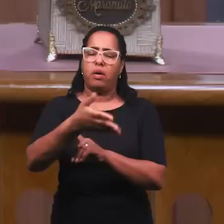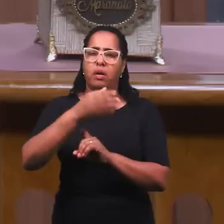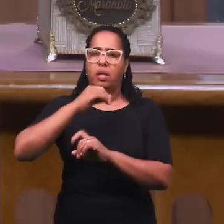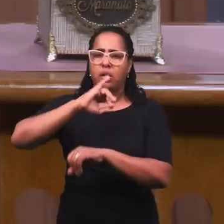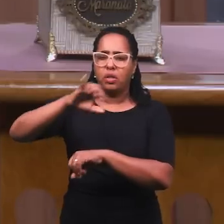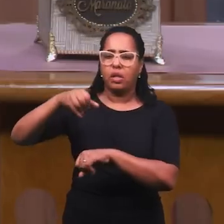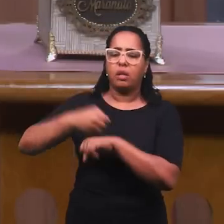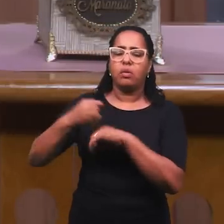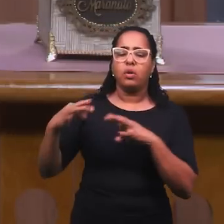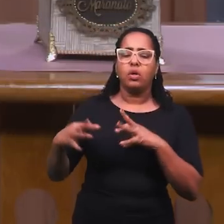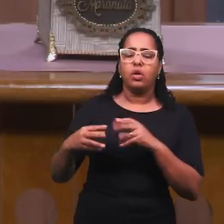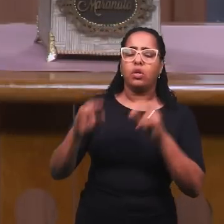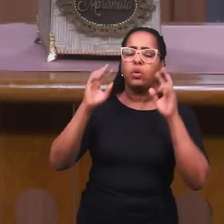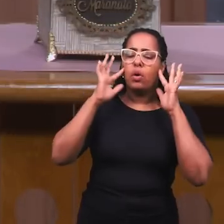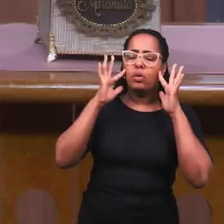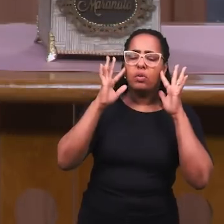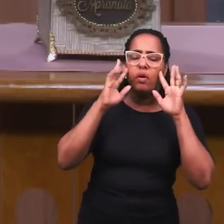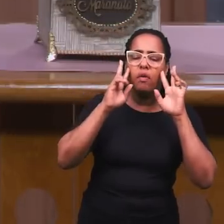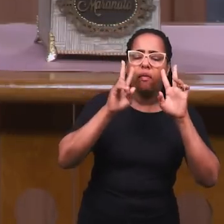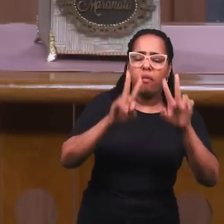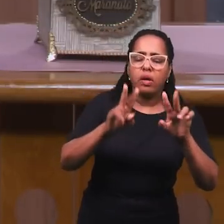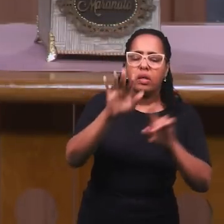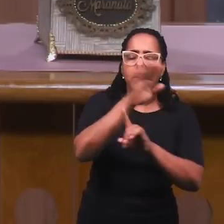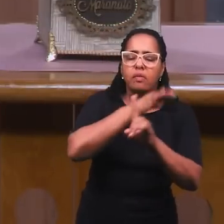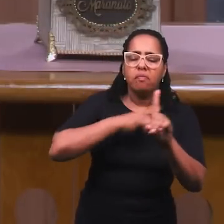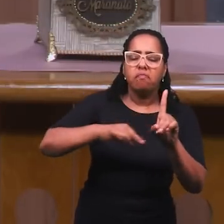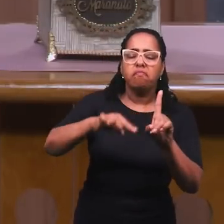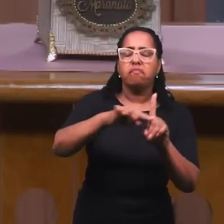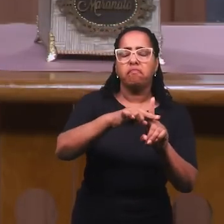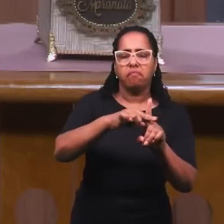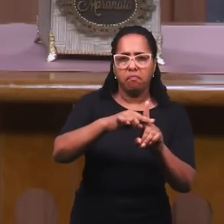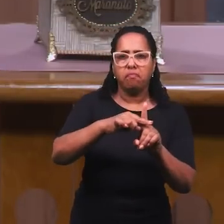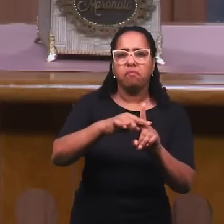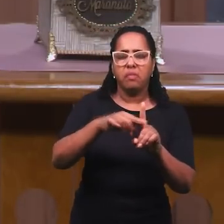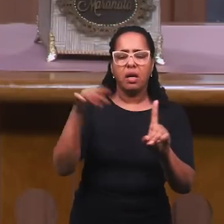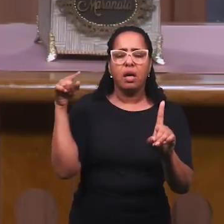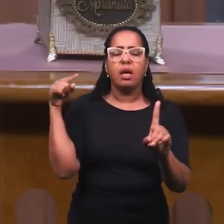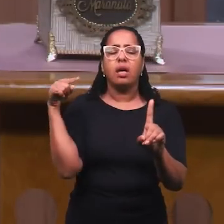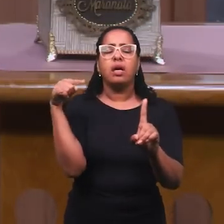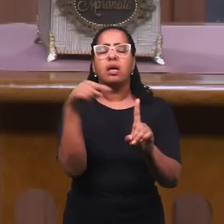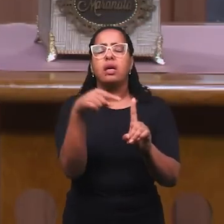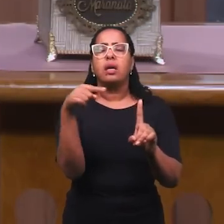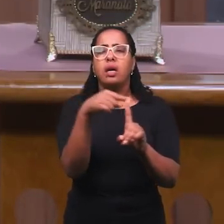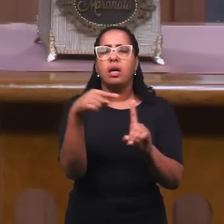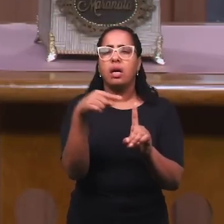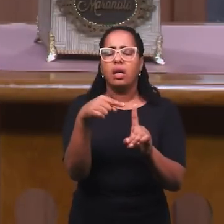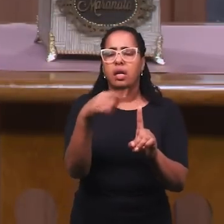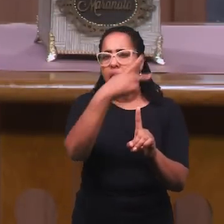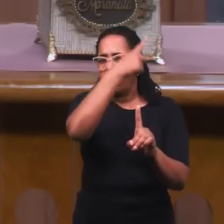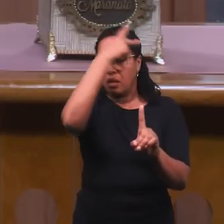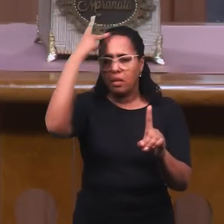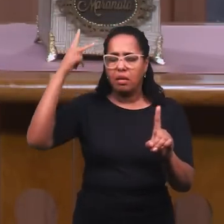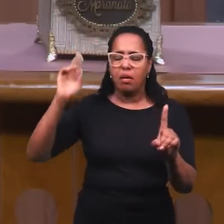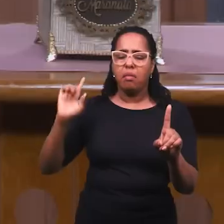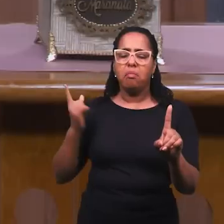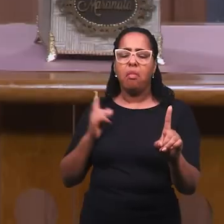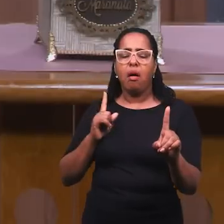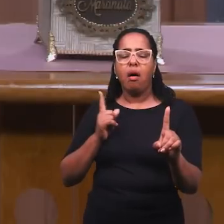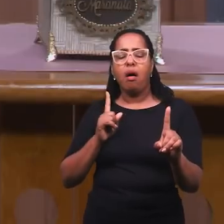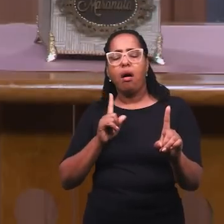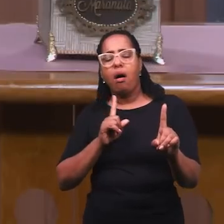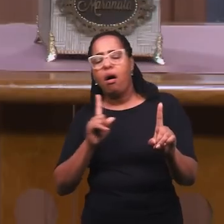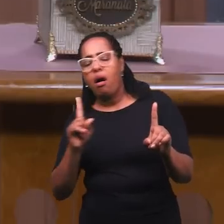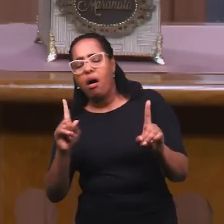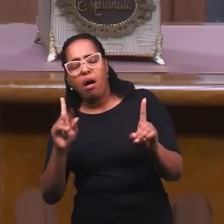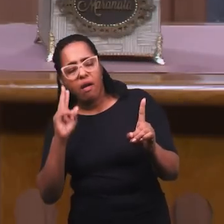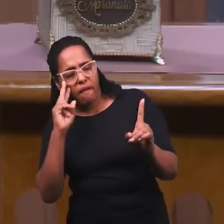que todos vissem, presenciassem aquele sacrifício. E ali, aqueles que